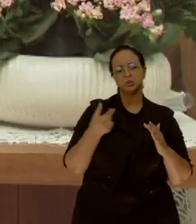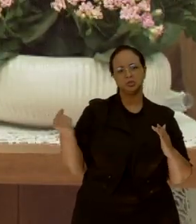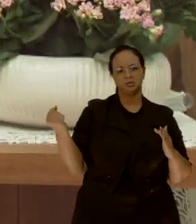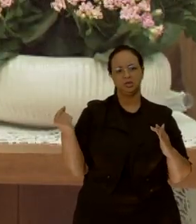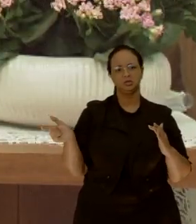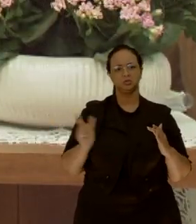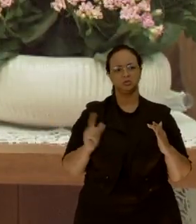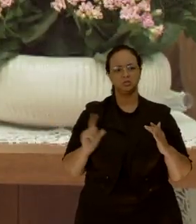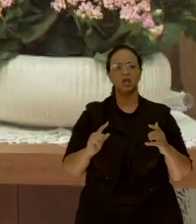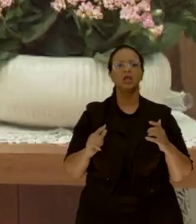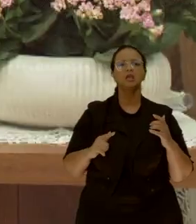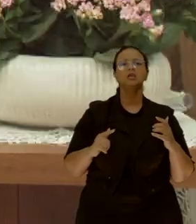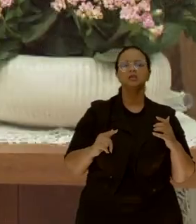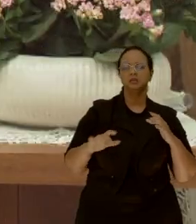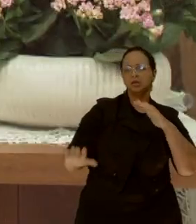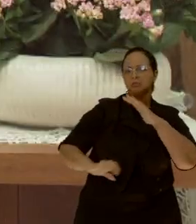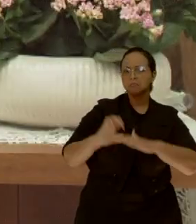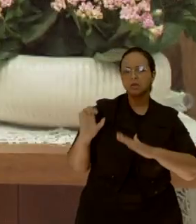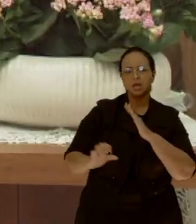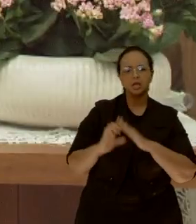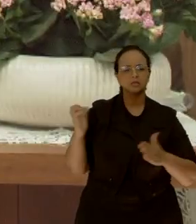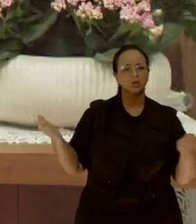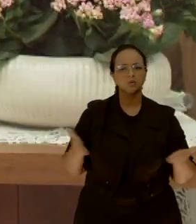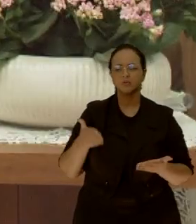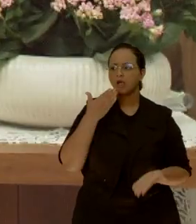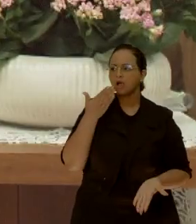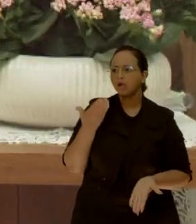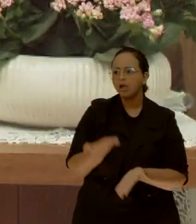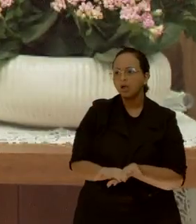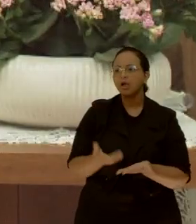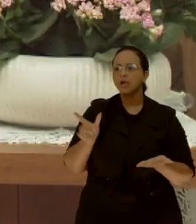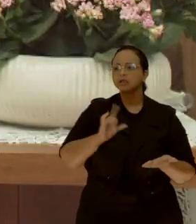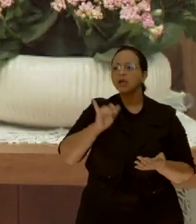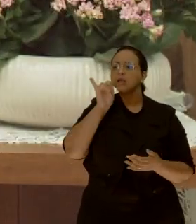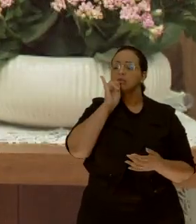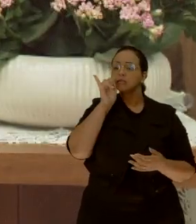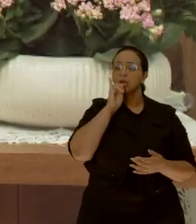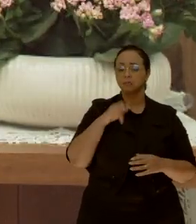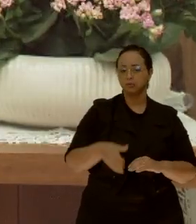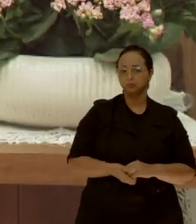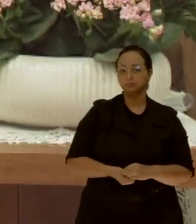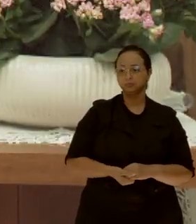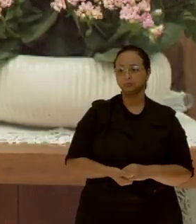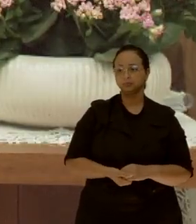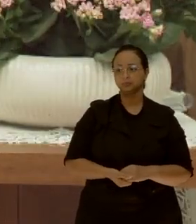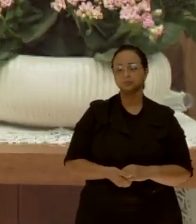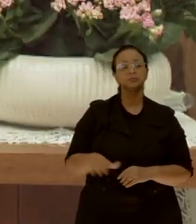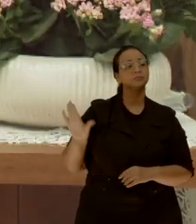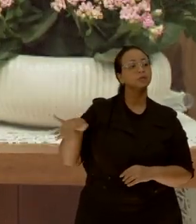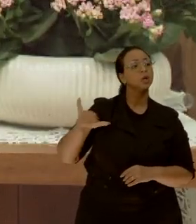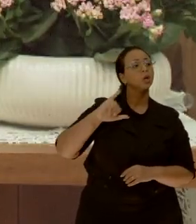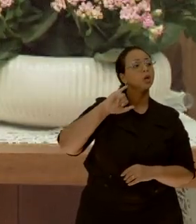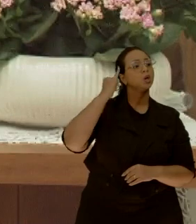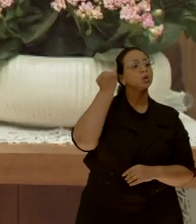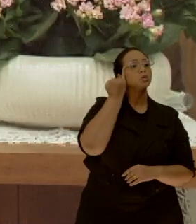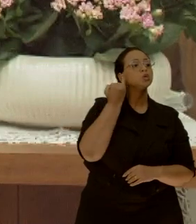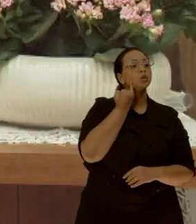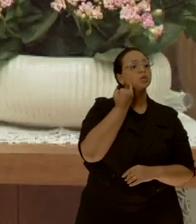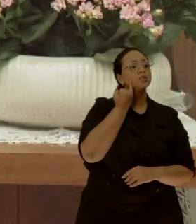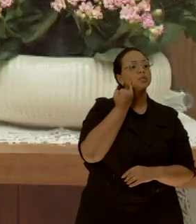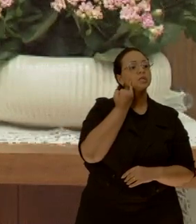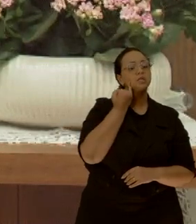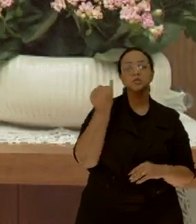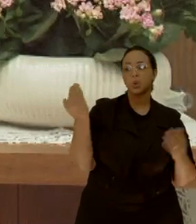uma máquina que ninguém consegue, todo mundo fica. Os irmãos querem um exemplo? Josias, uma